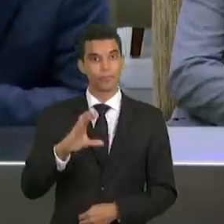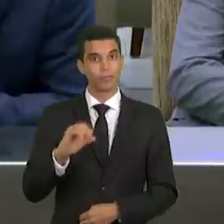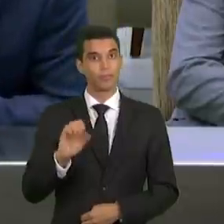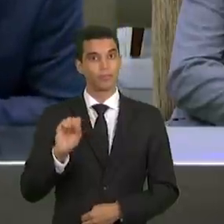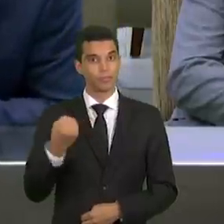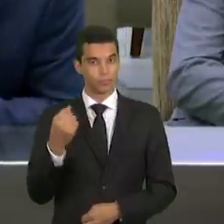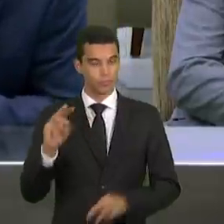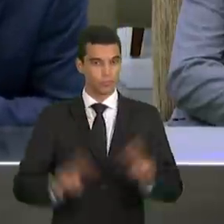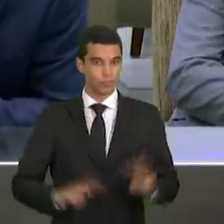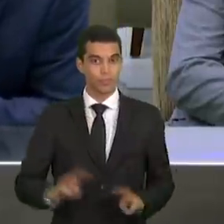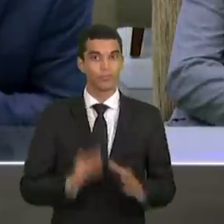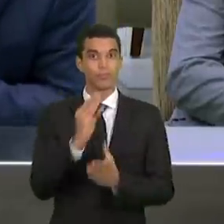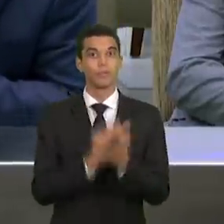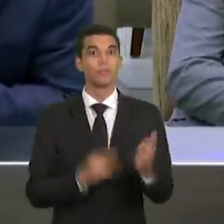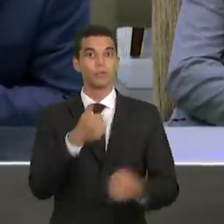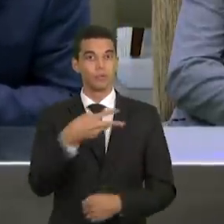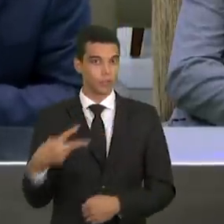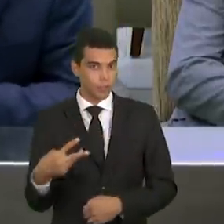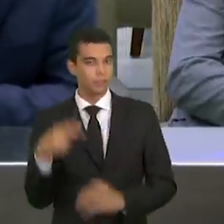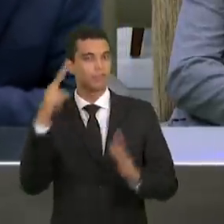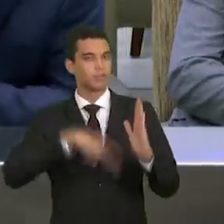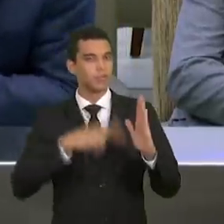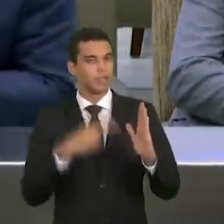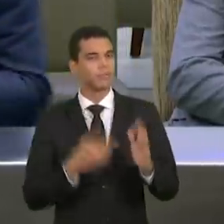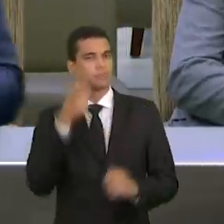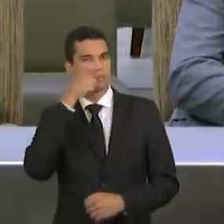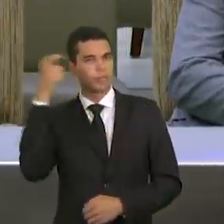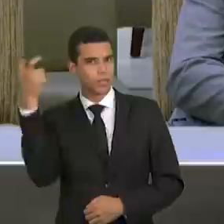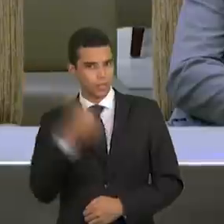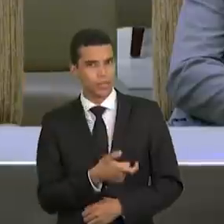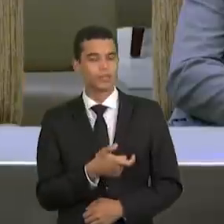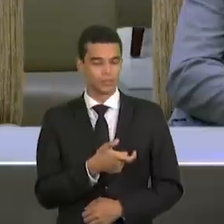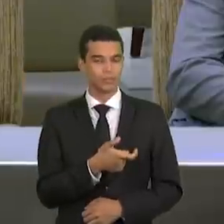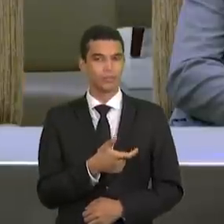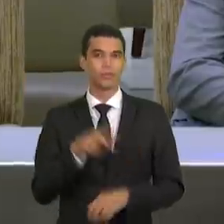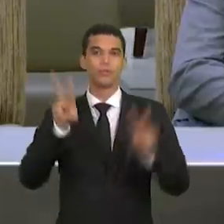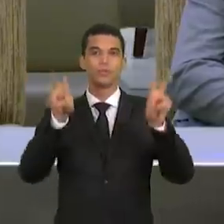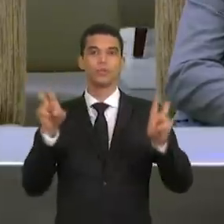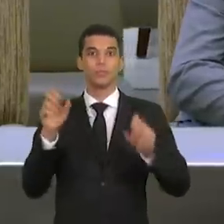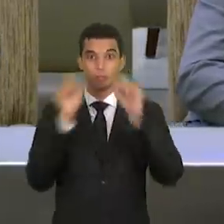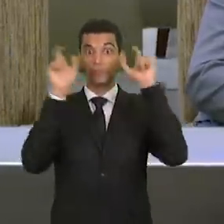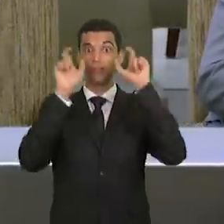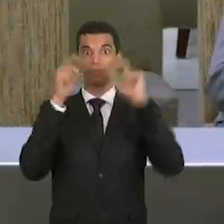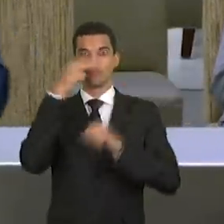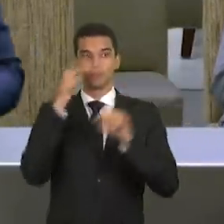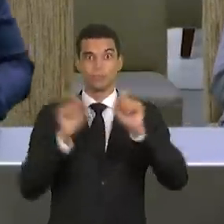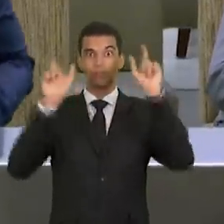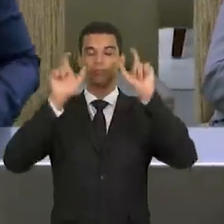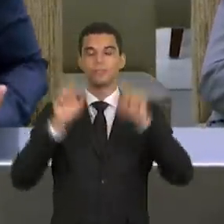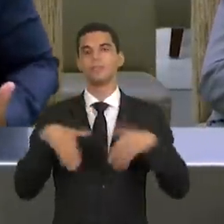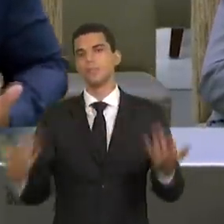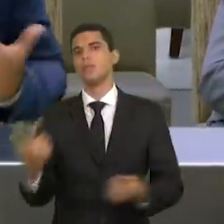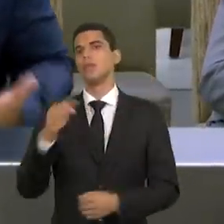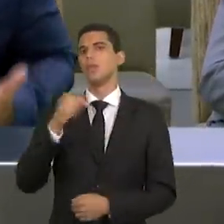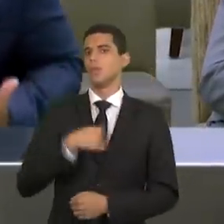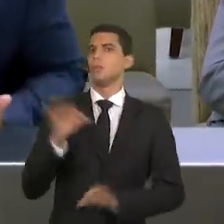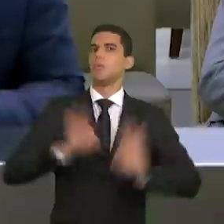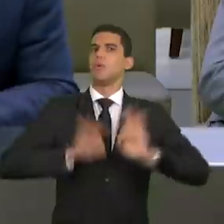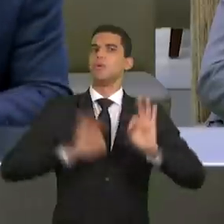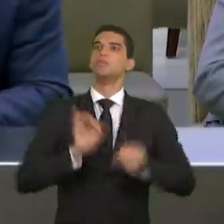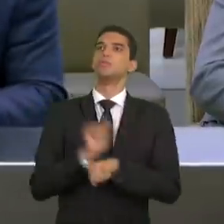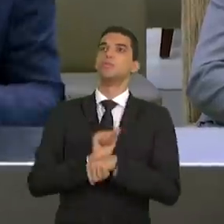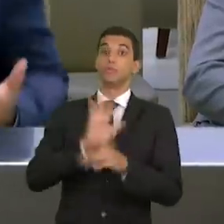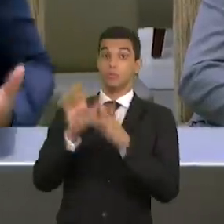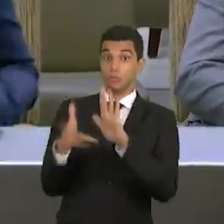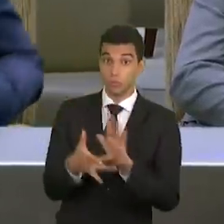como é interessantíssimo este ponto sobre a vigilância. Ora, se eu estou me preparando, esperando